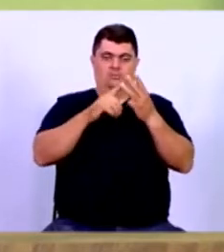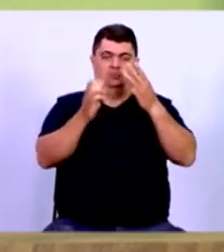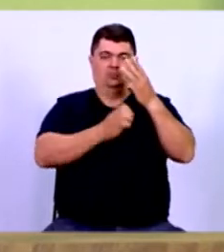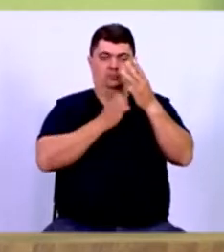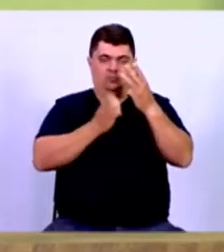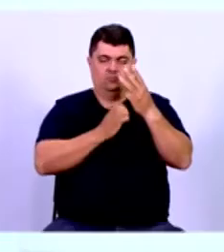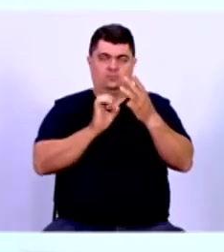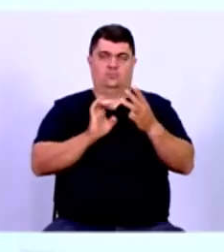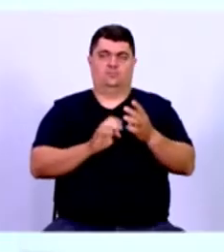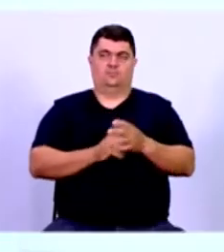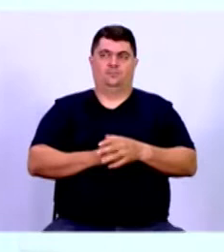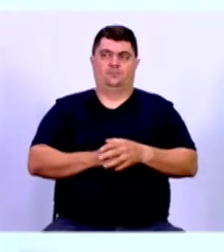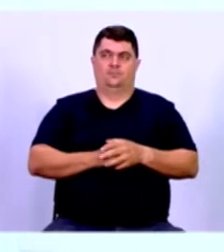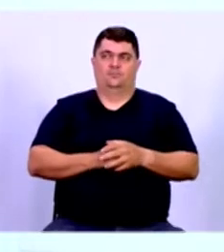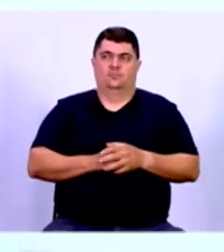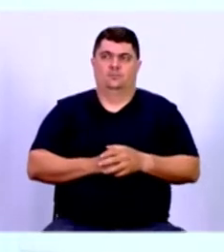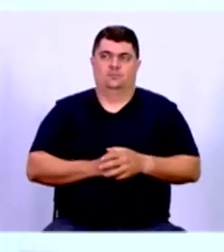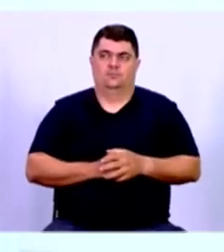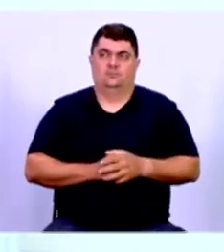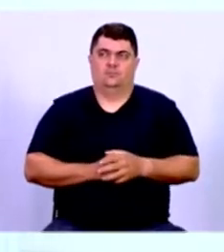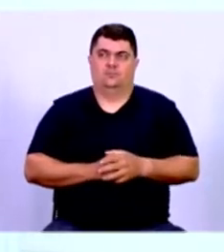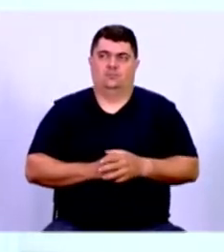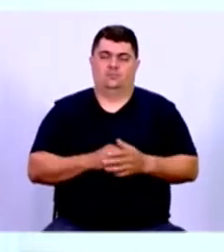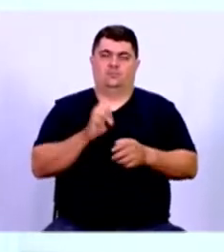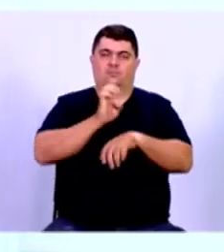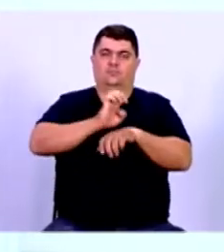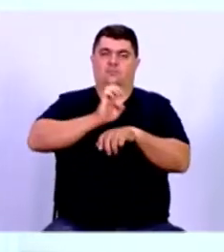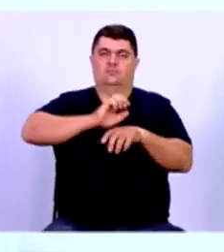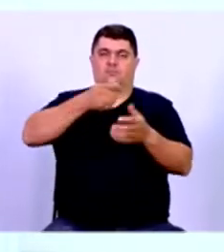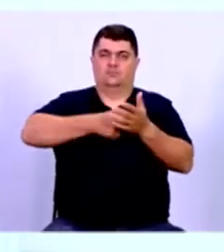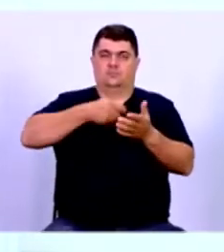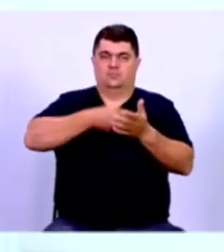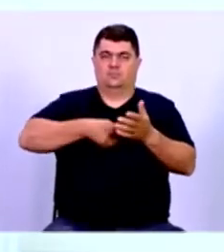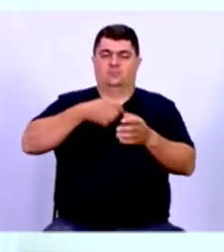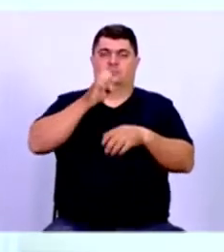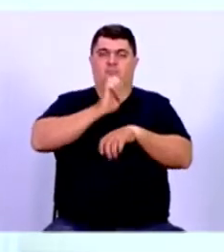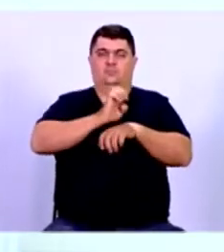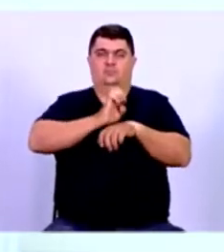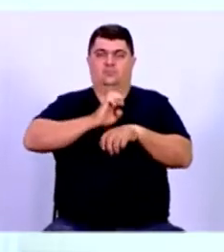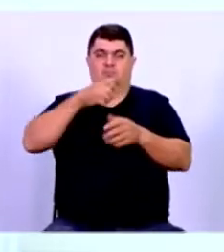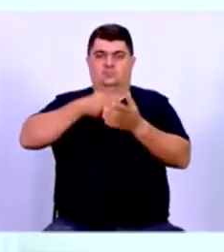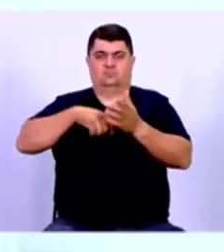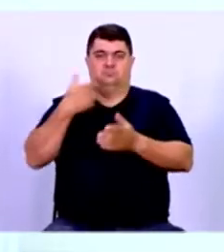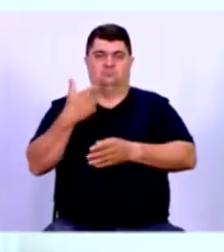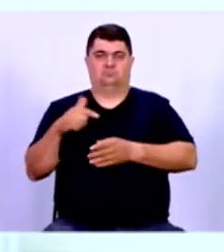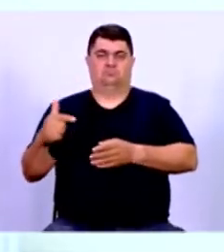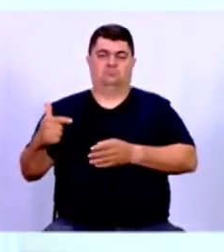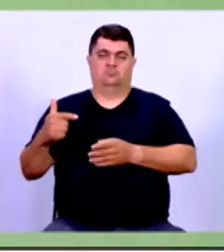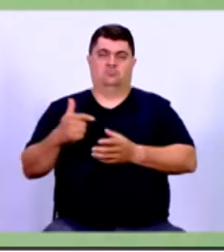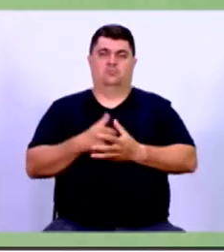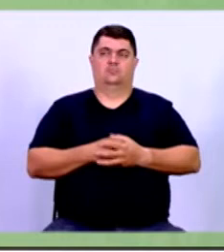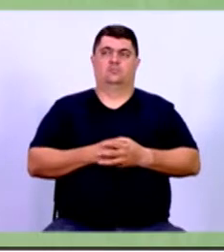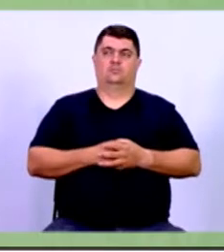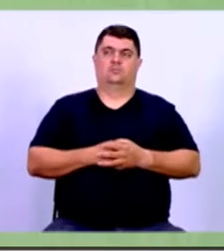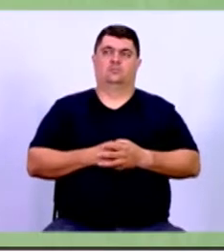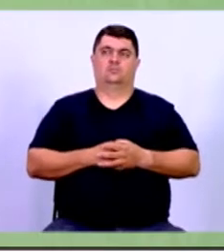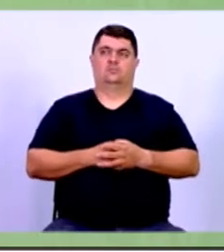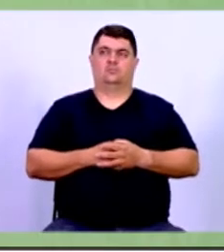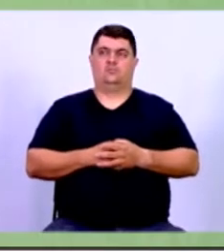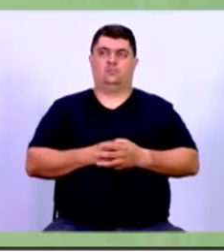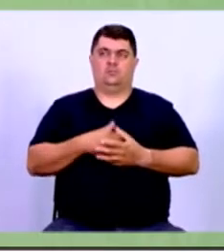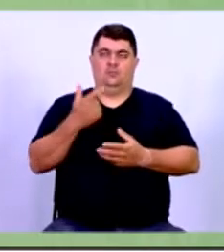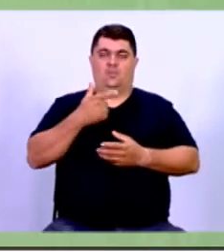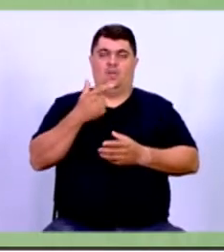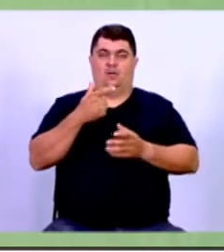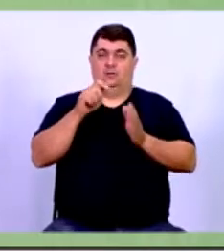concedente. Muito bem, agora a pergunta sobre estágio obrigatório e estágio não obrigatório, que foi um dos temas que a gente trabalhou bastante na aula. Segundo o